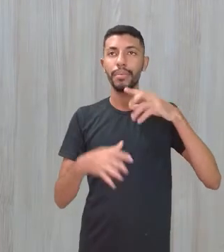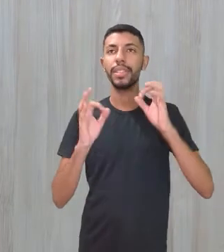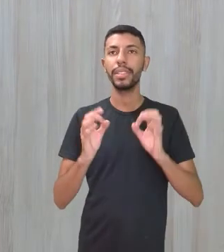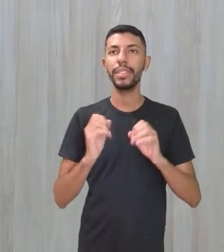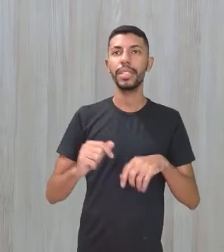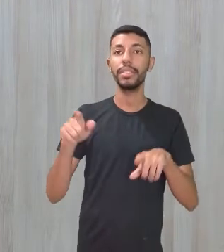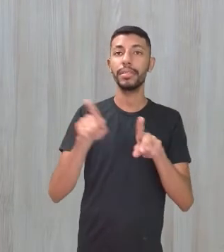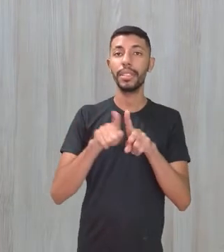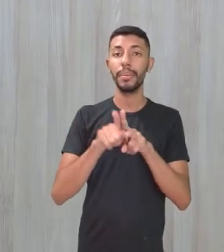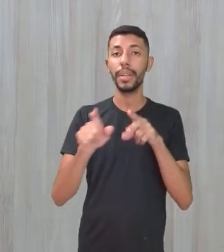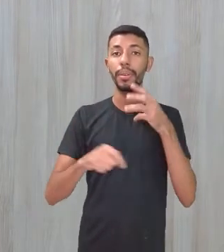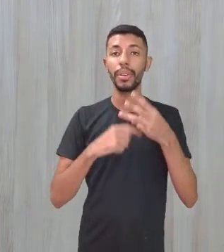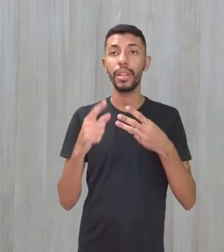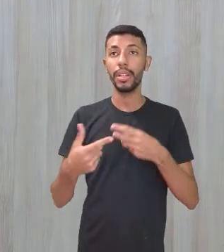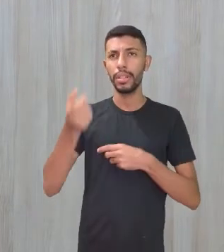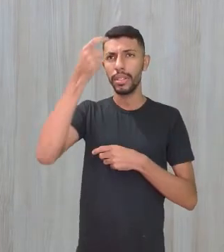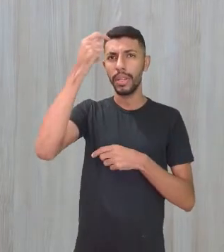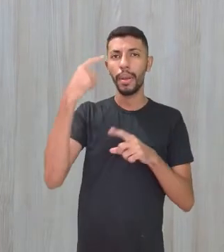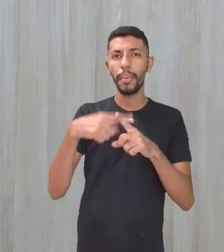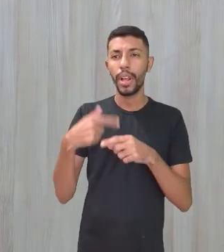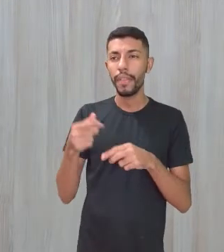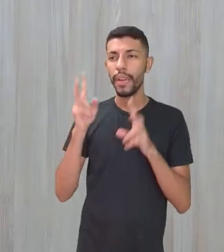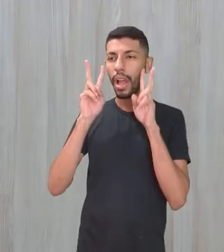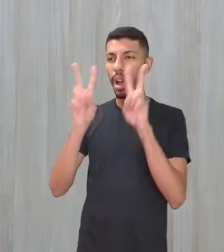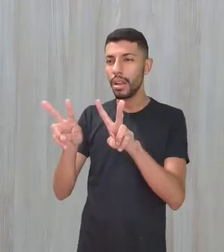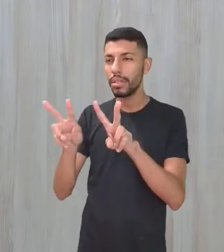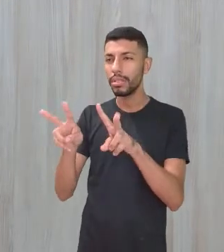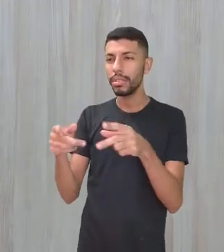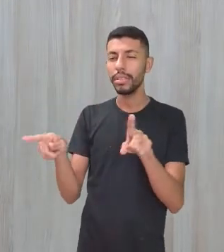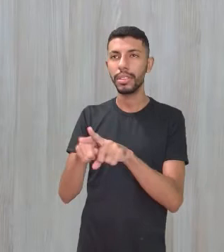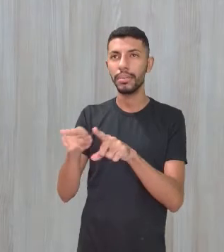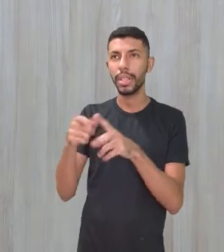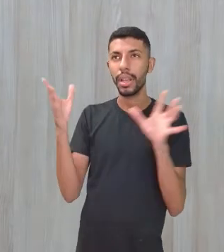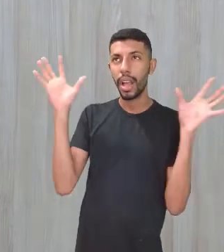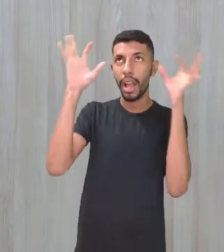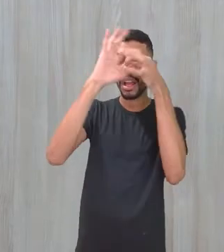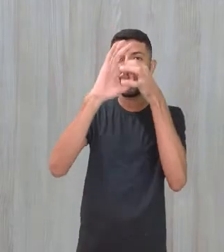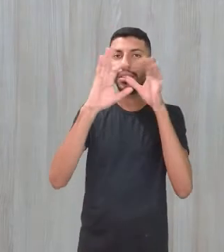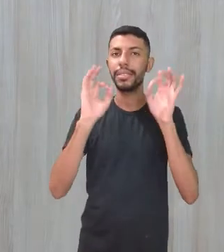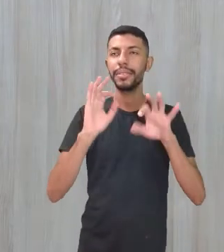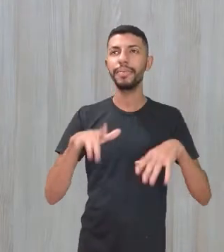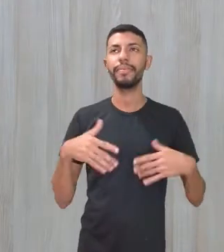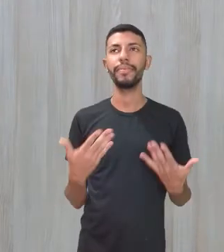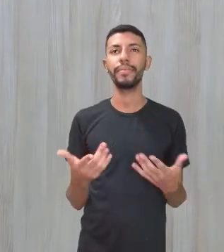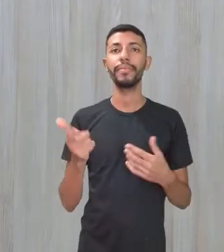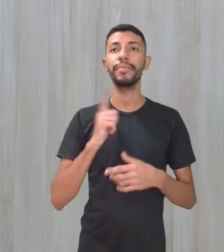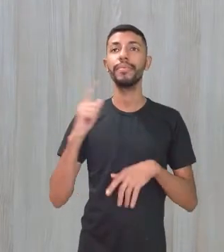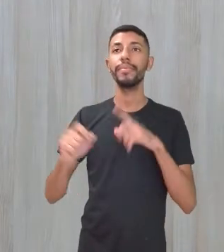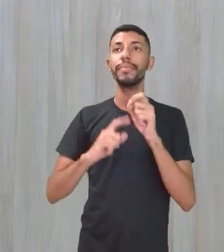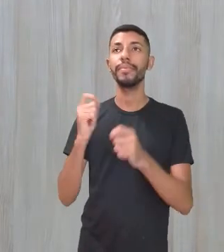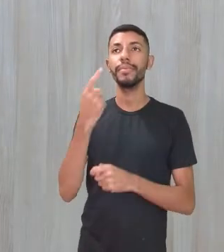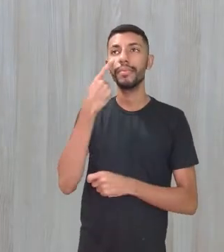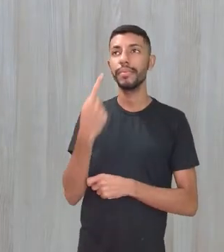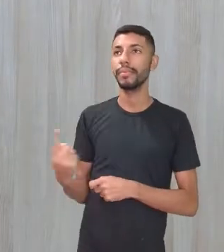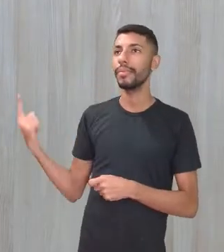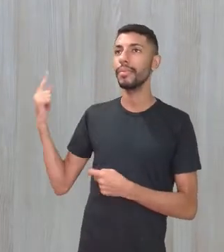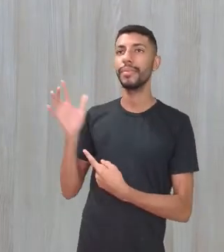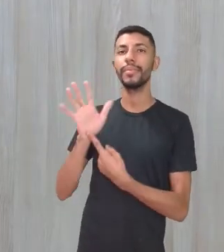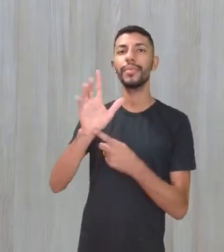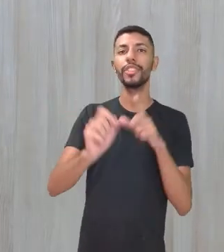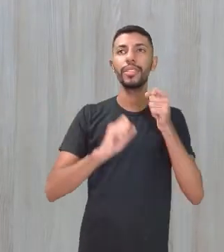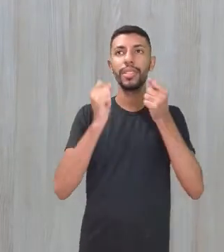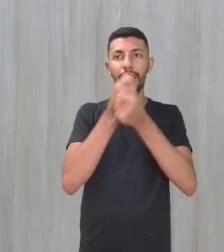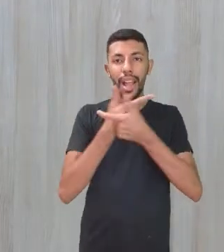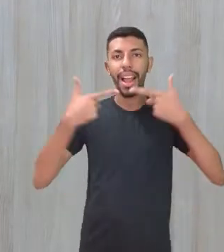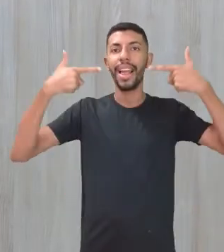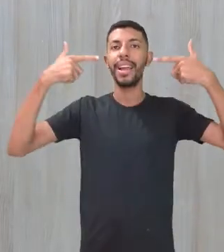raciocínio, porque ele vai observar e vai fazer essa relação. Está aí demonstrando